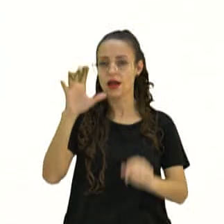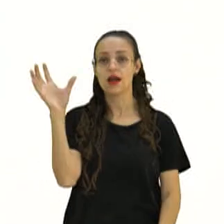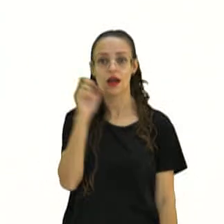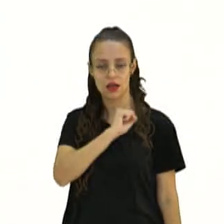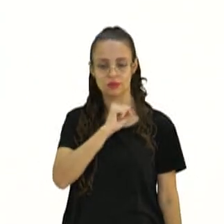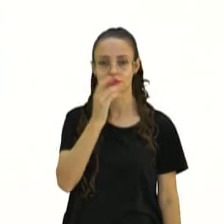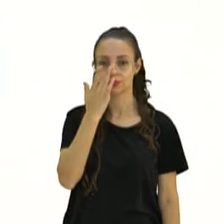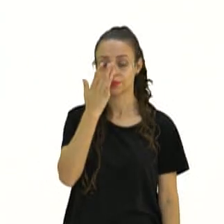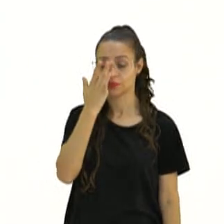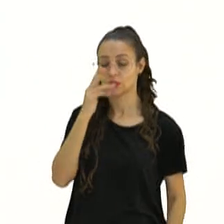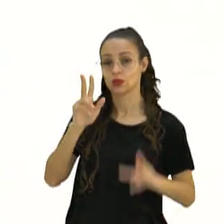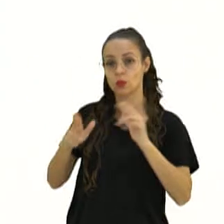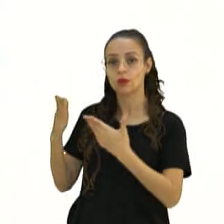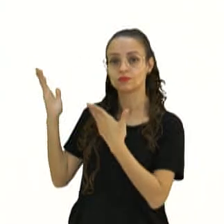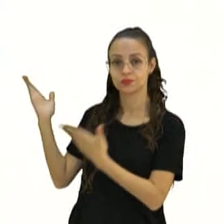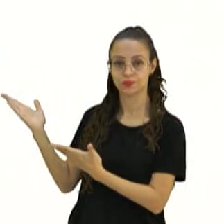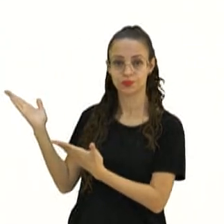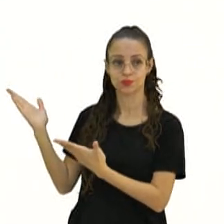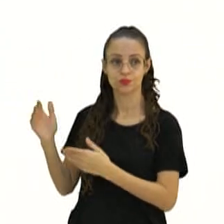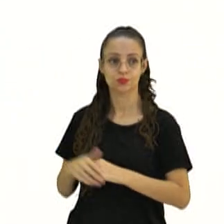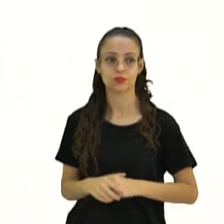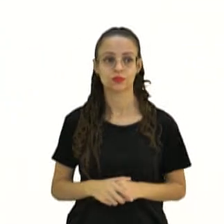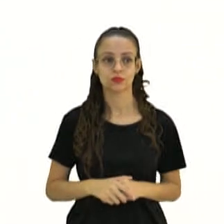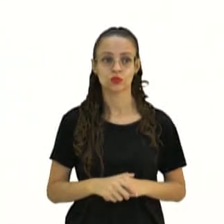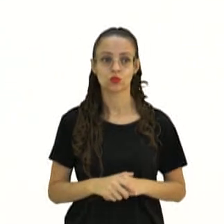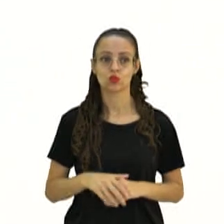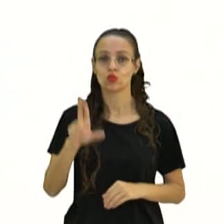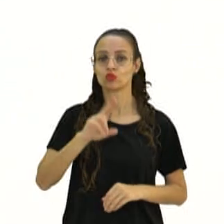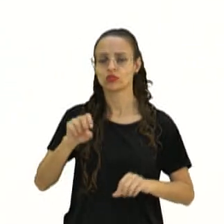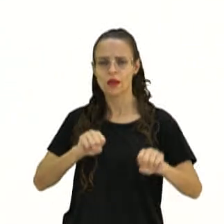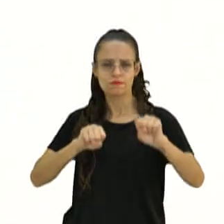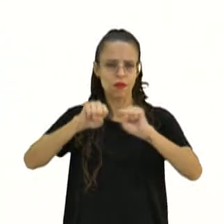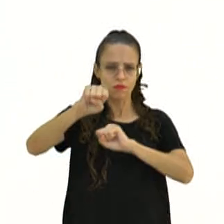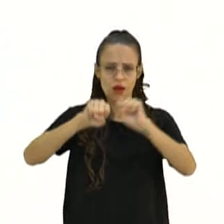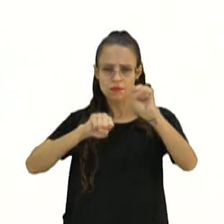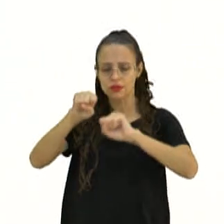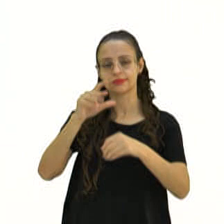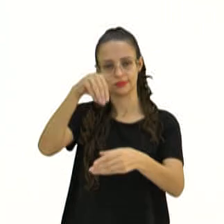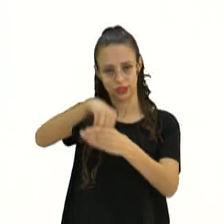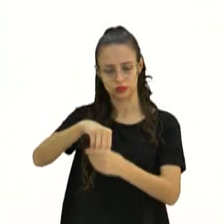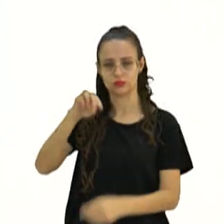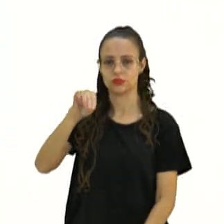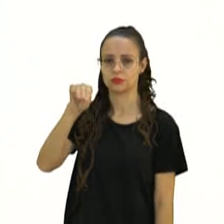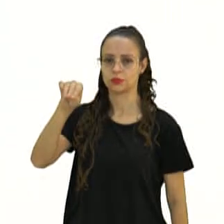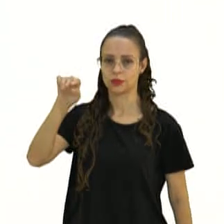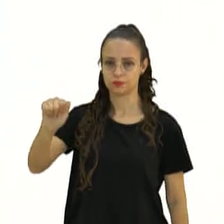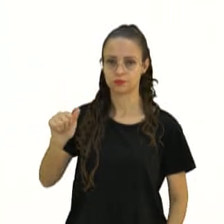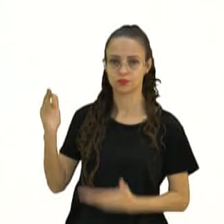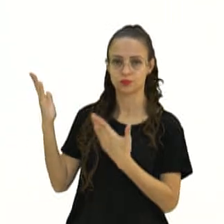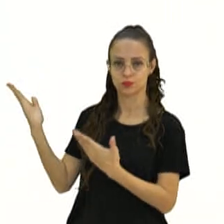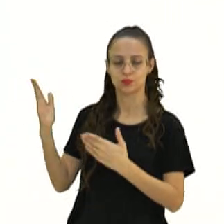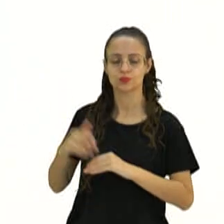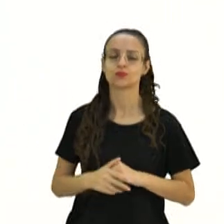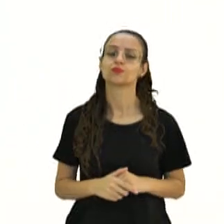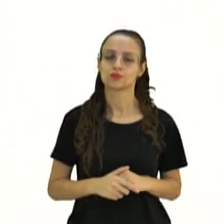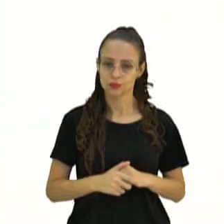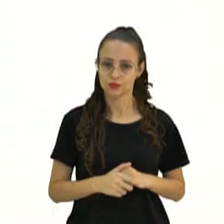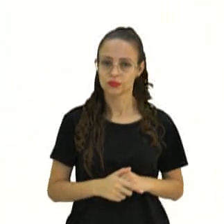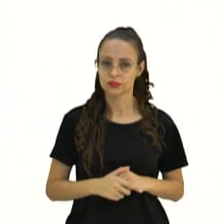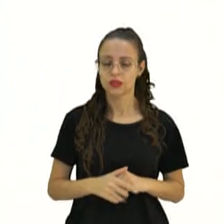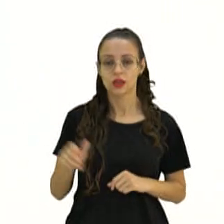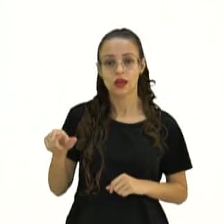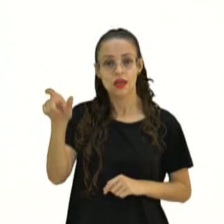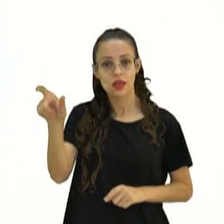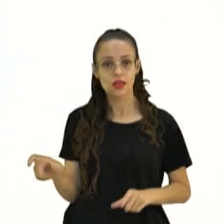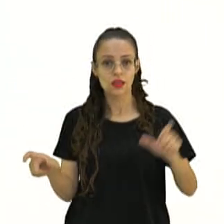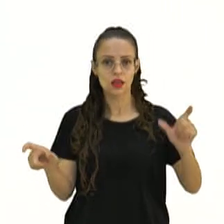justamente essa ideia, como está aqui na animação, né, a utilização do boxe dentro do MMA. Então nessa competição aqui nós vemos os atletas